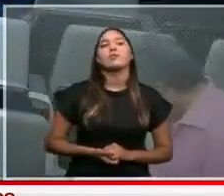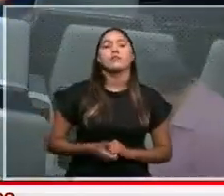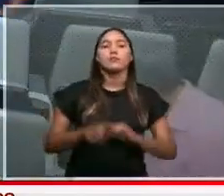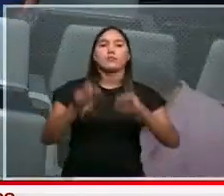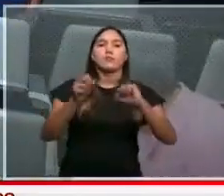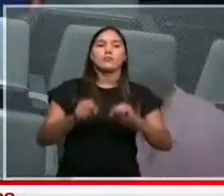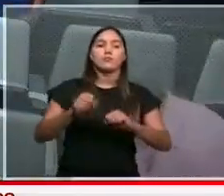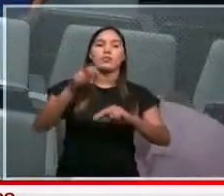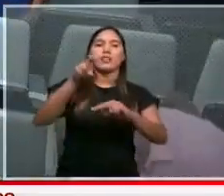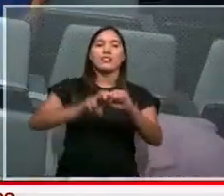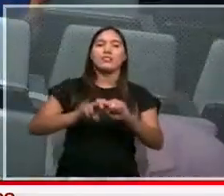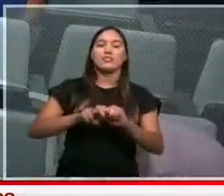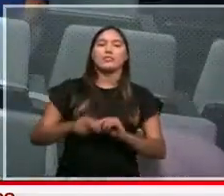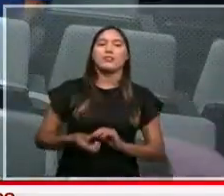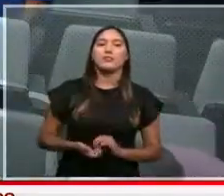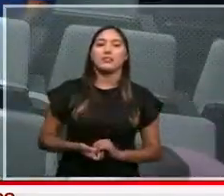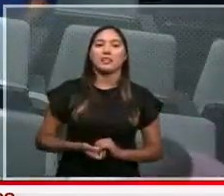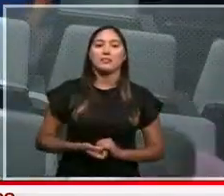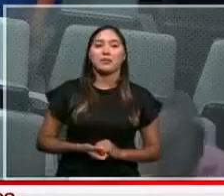podem sentar-se